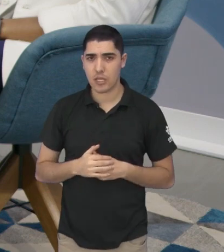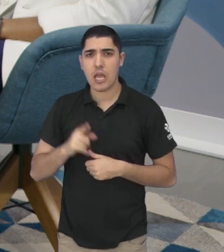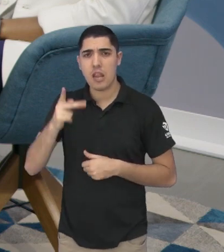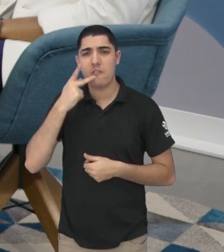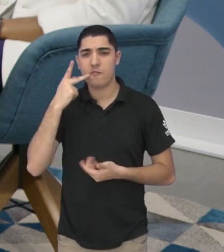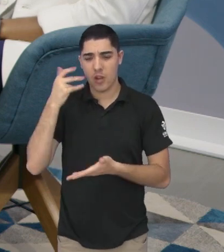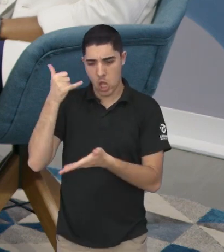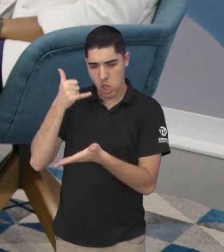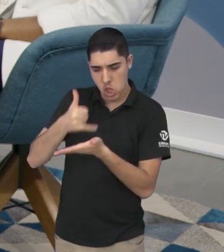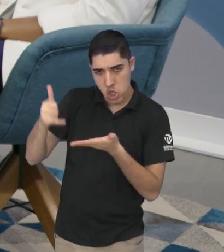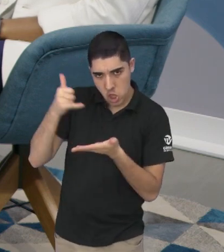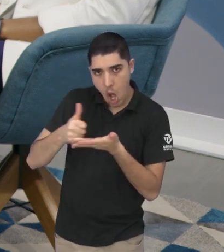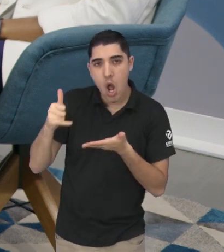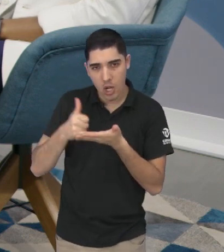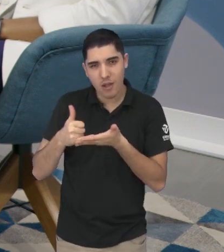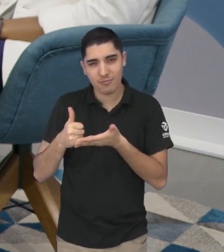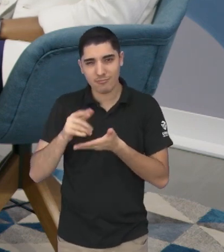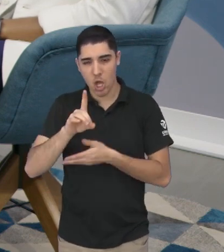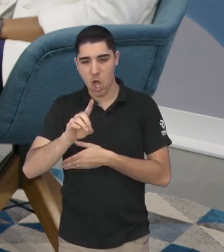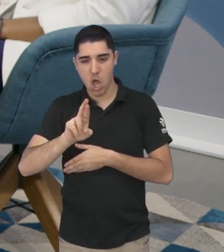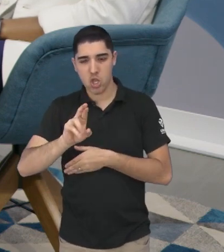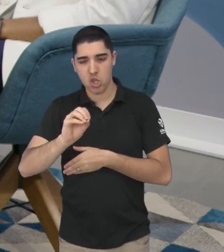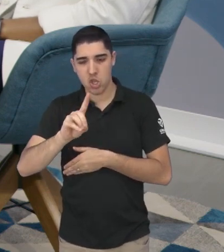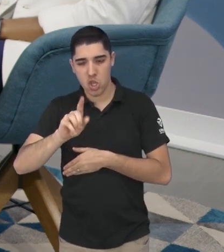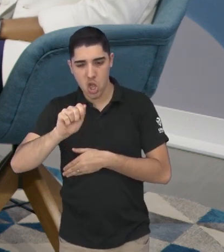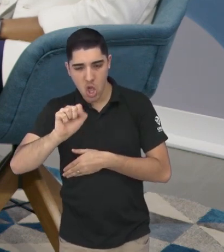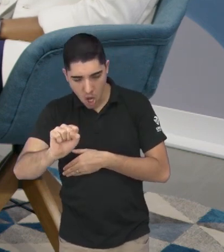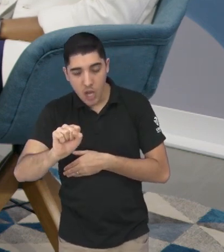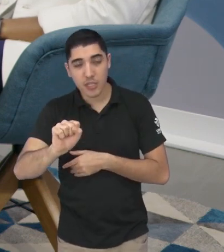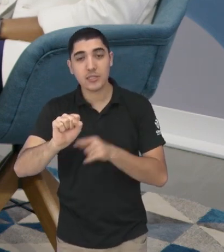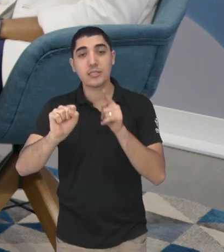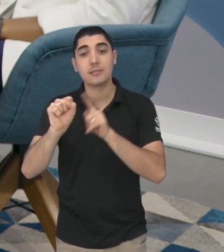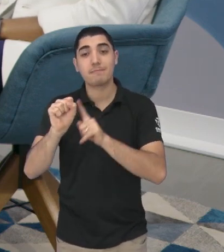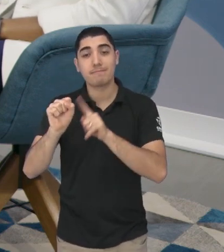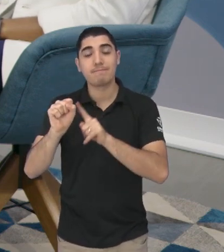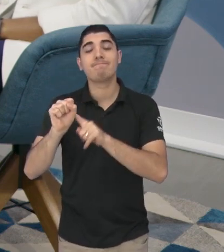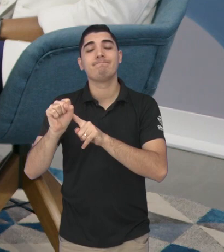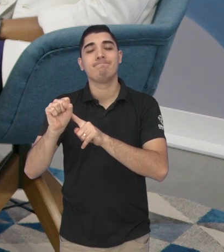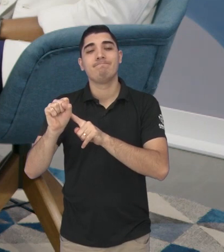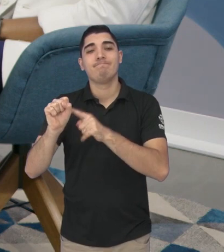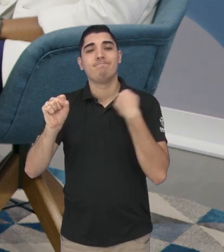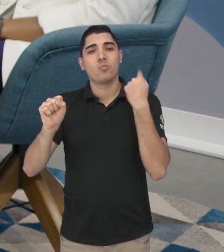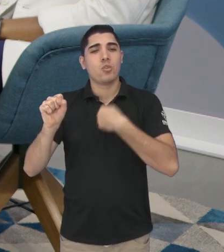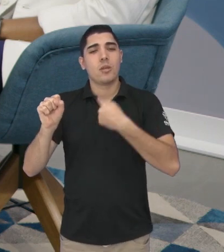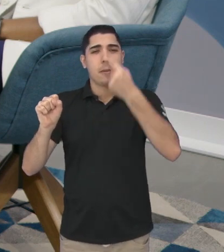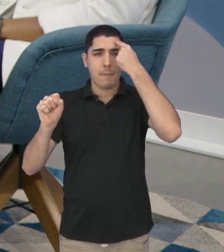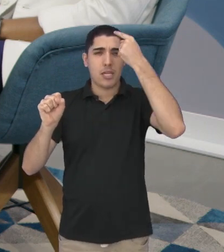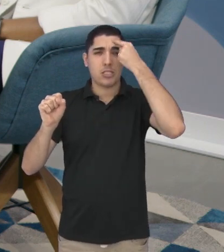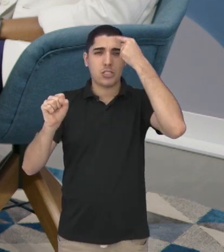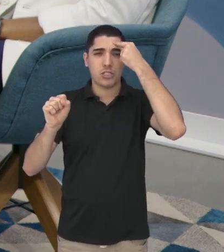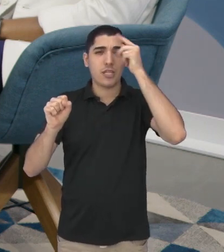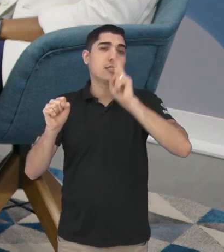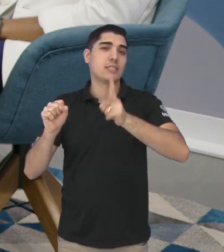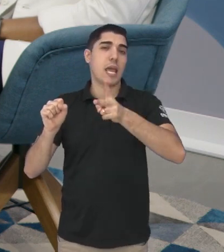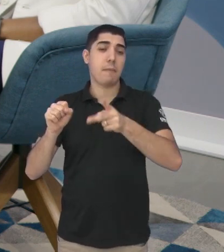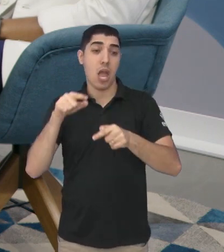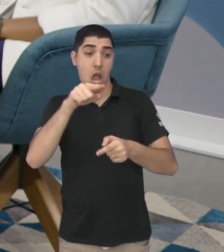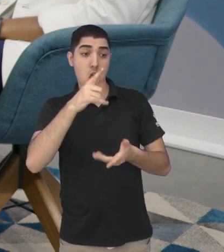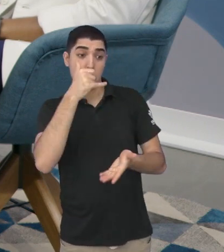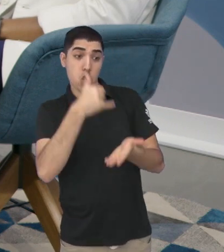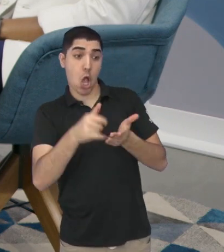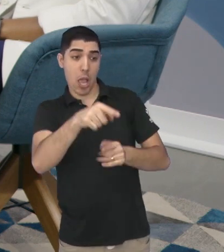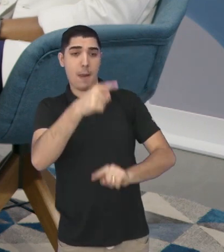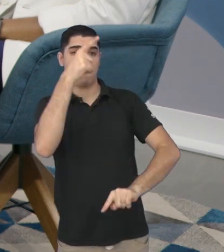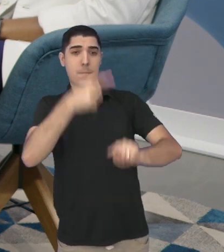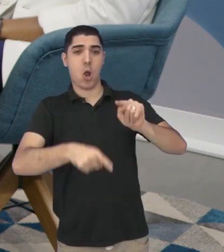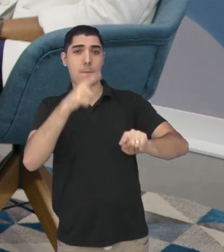de drogas, né, que a gente já mencionou um pouco aqui no começo, pensa-se primeiro nas drogas que são proibidas, né, as